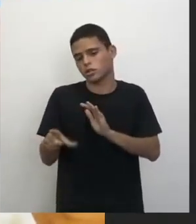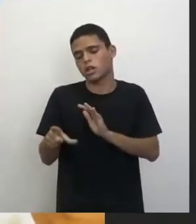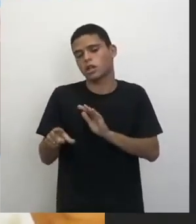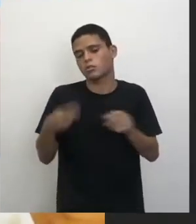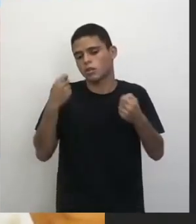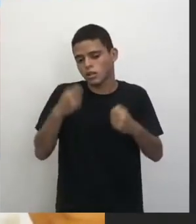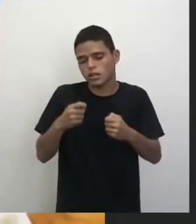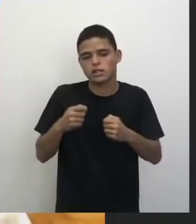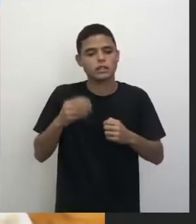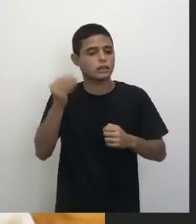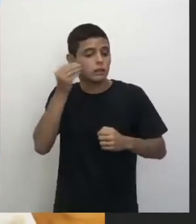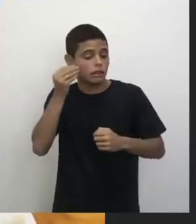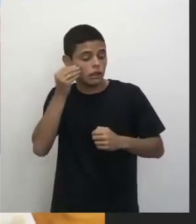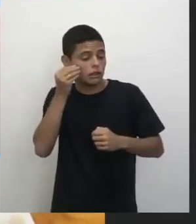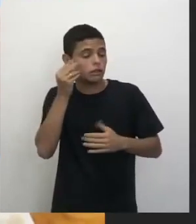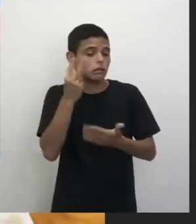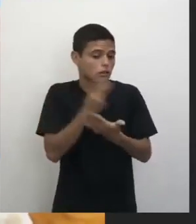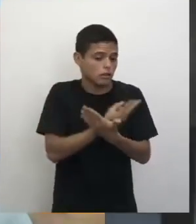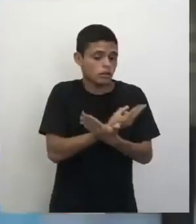né?